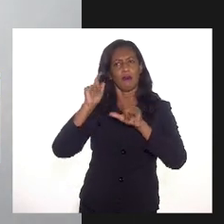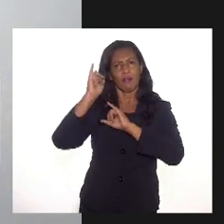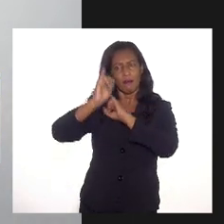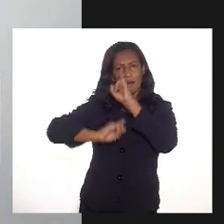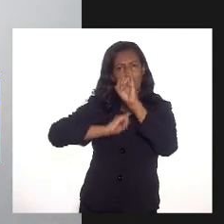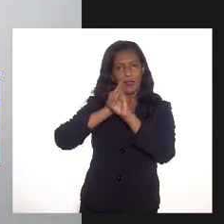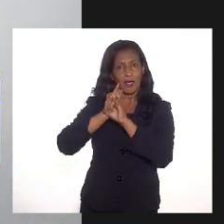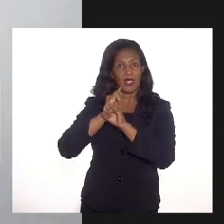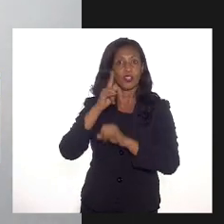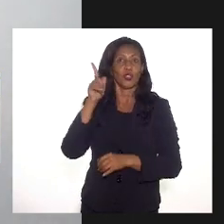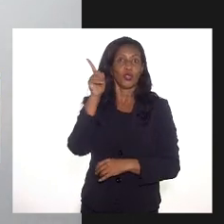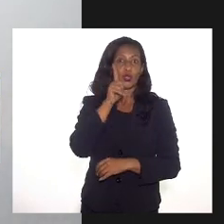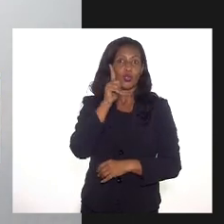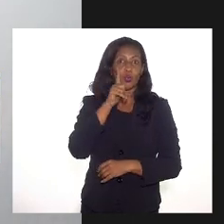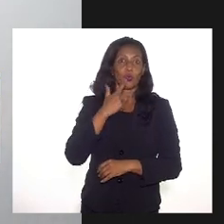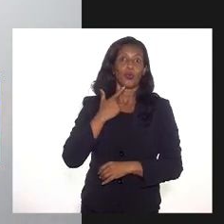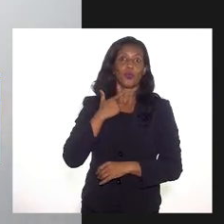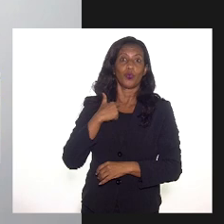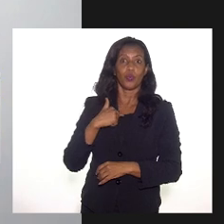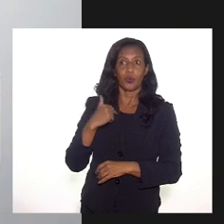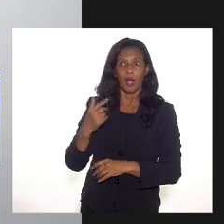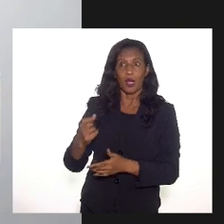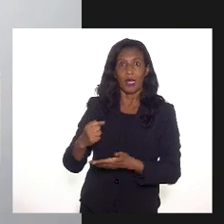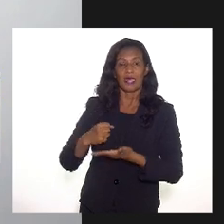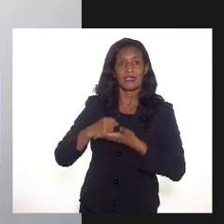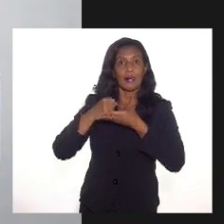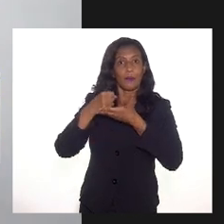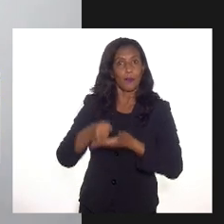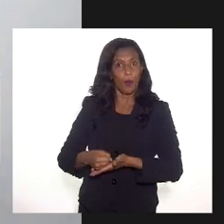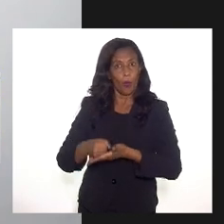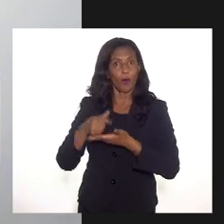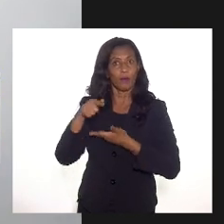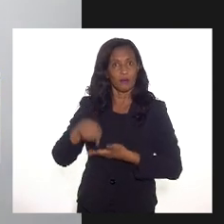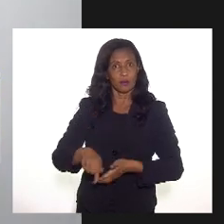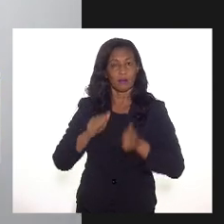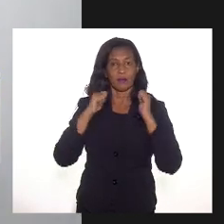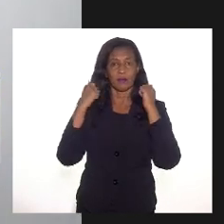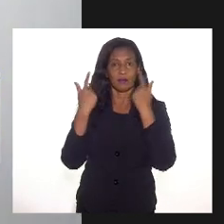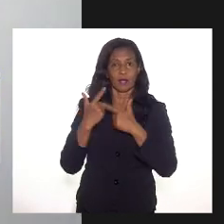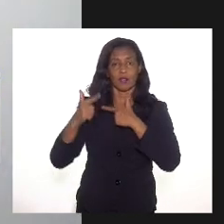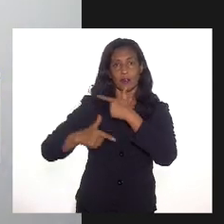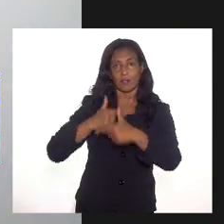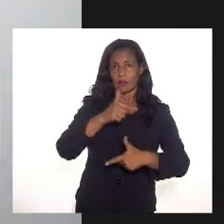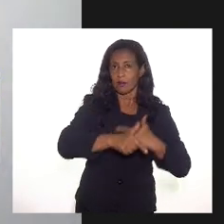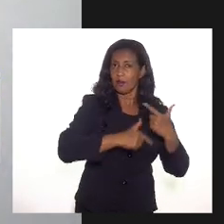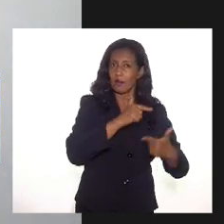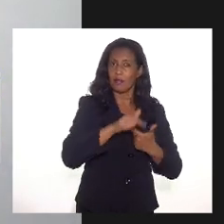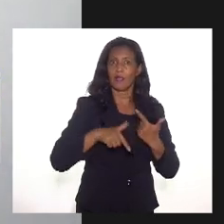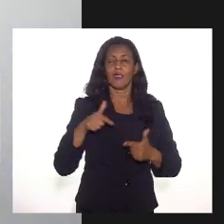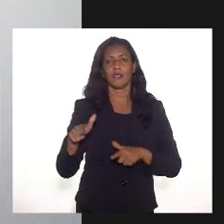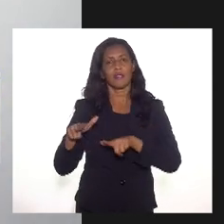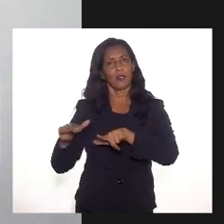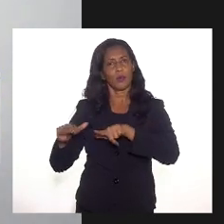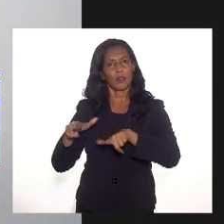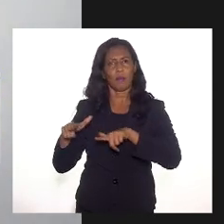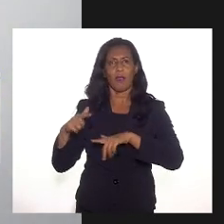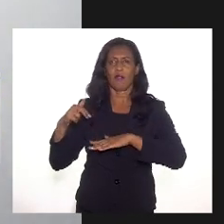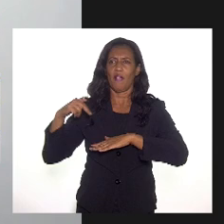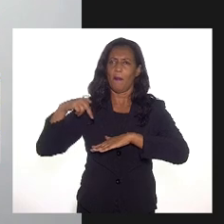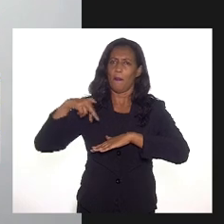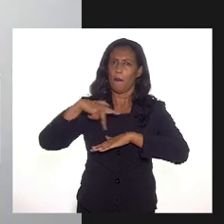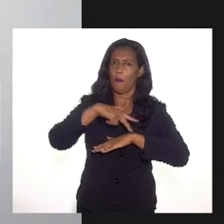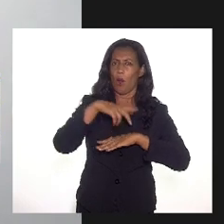mulheres realmente desejando esse apoio do poder público em suas atividades. são atividades que passam pela moda,